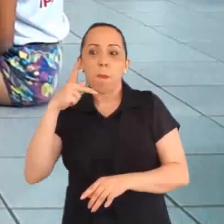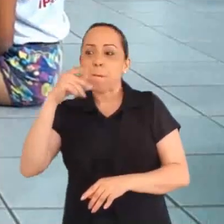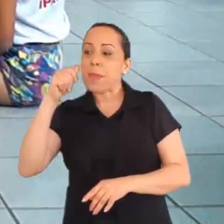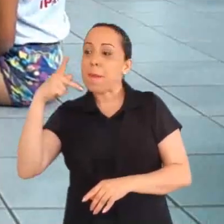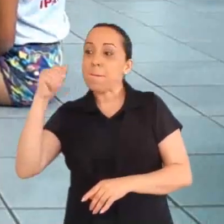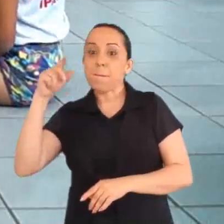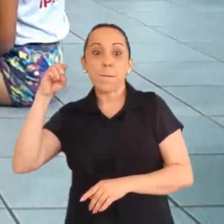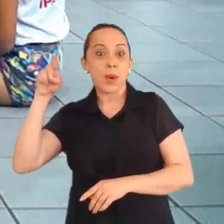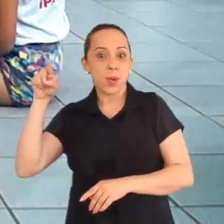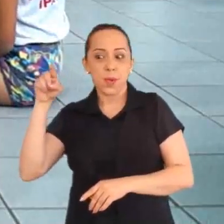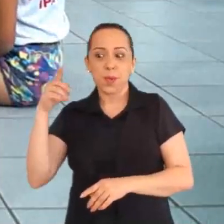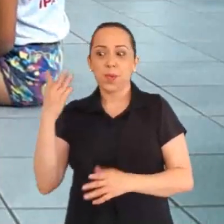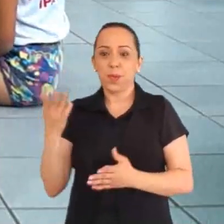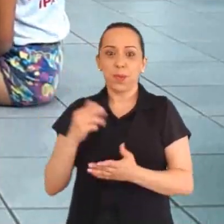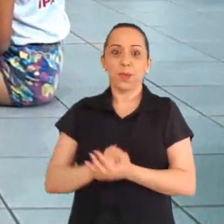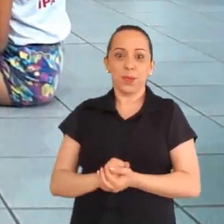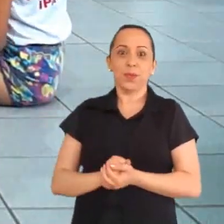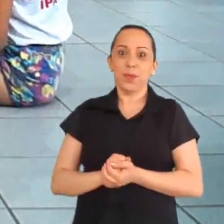Papão?